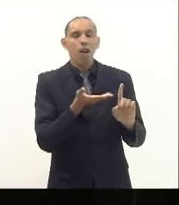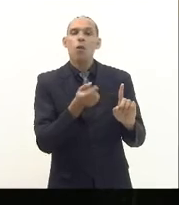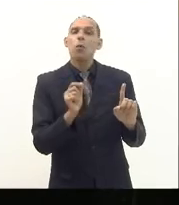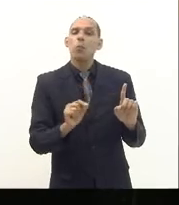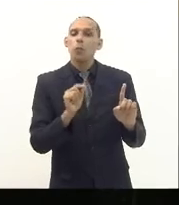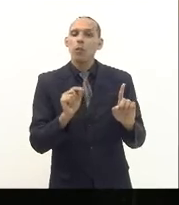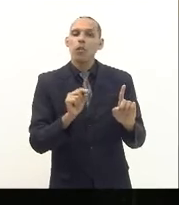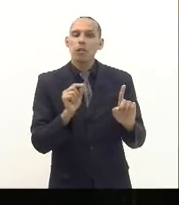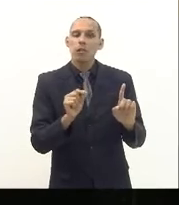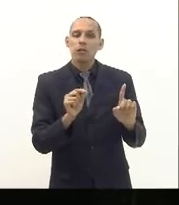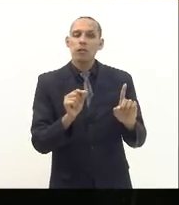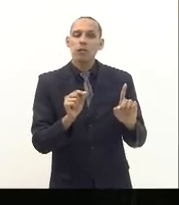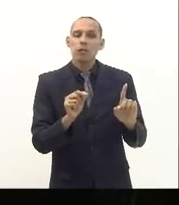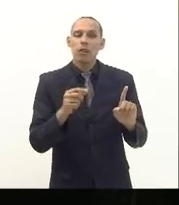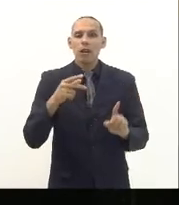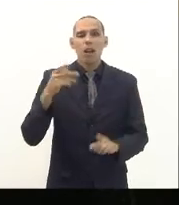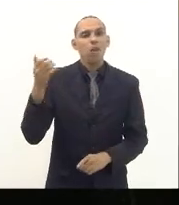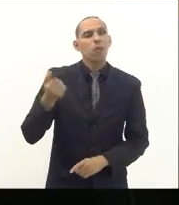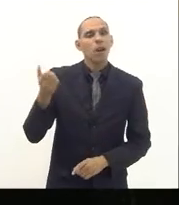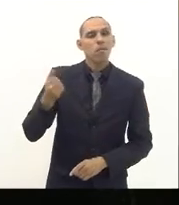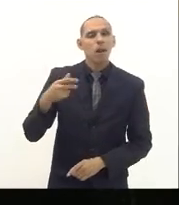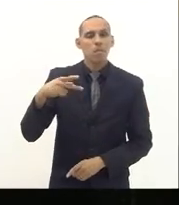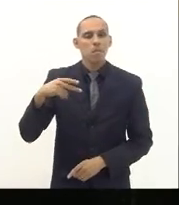torna uma pensionista